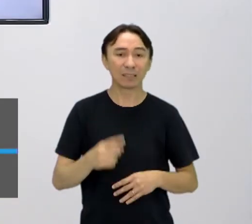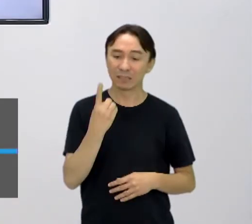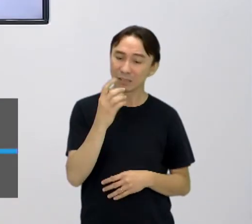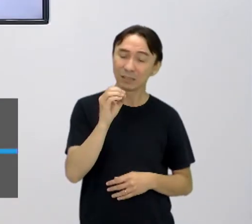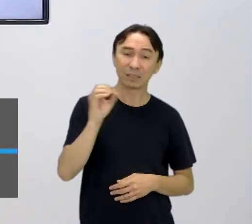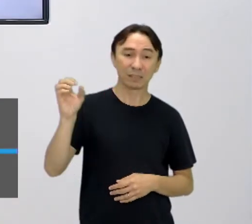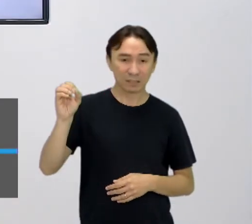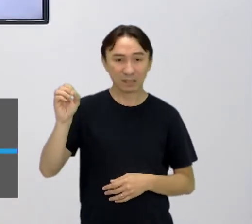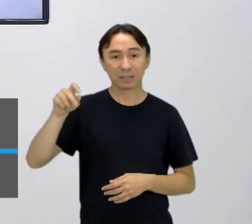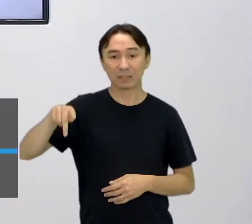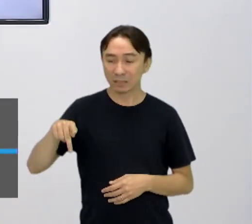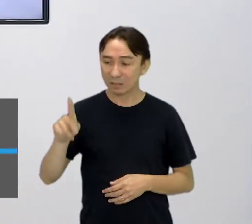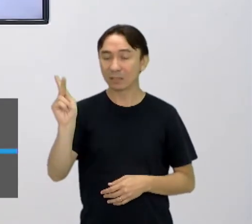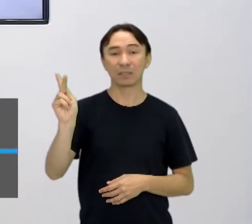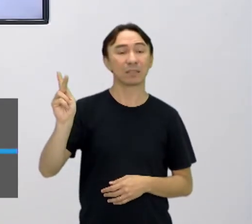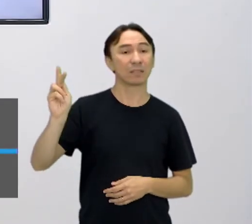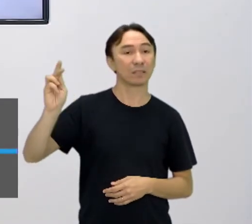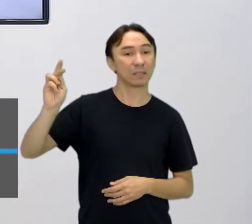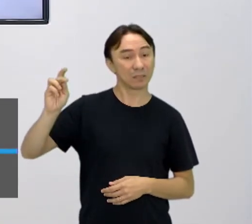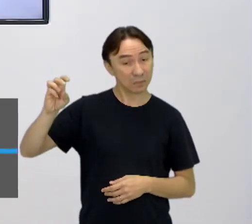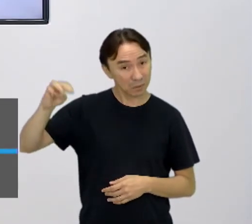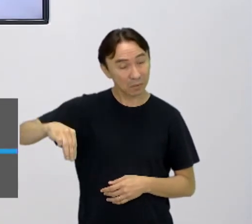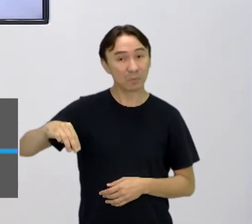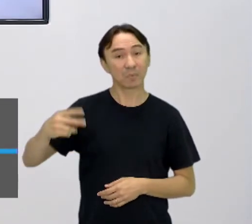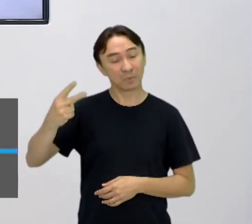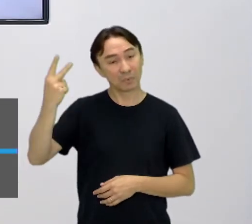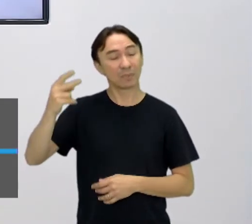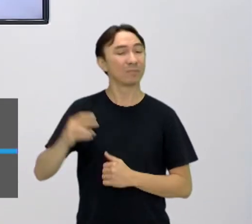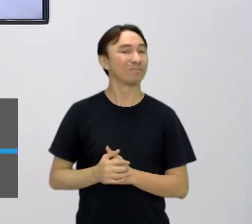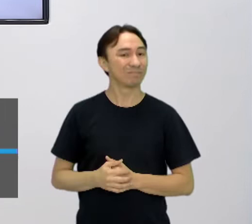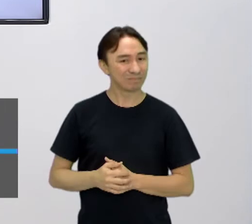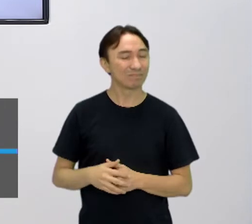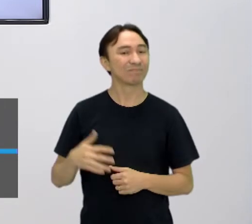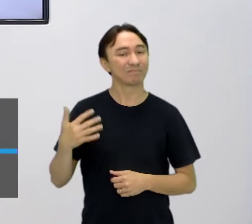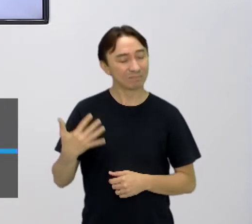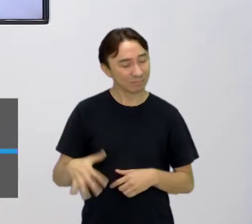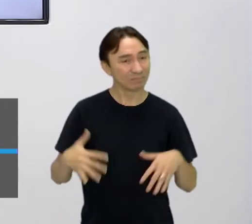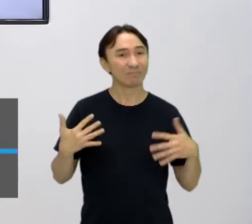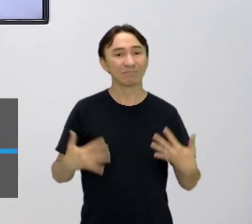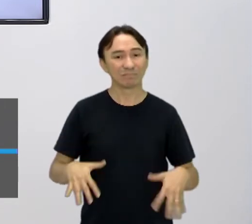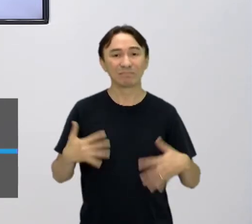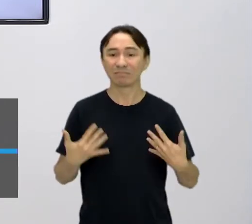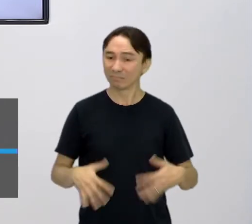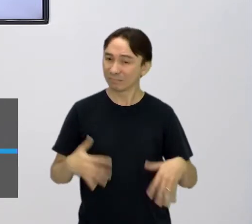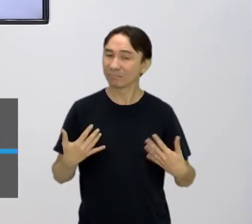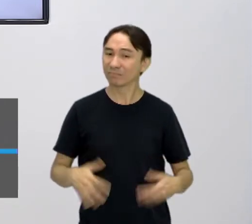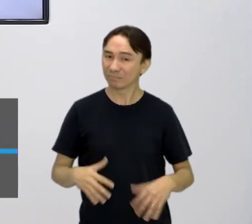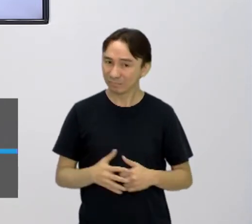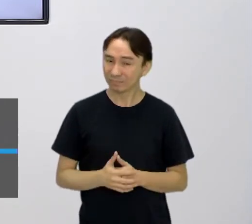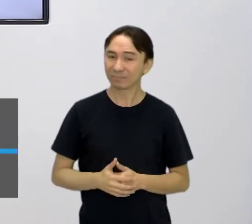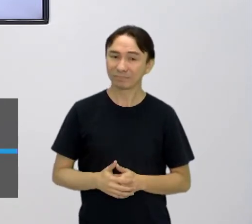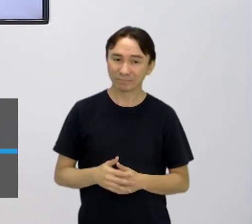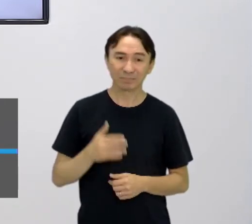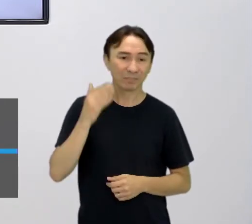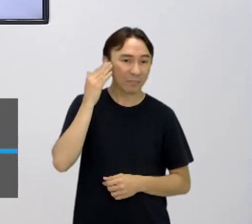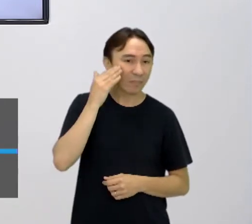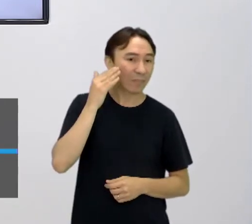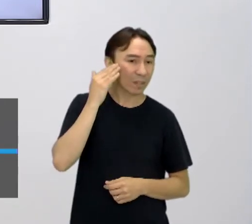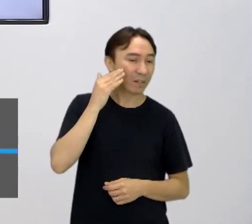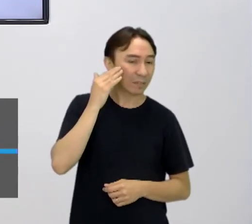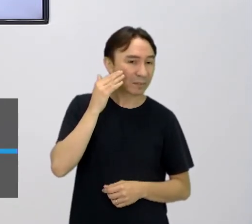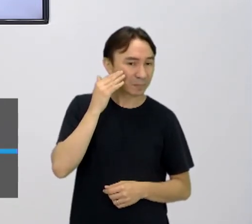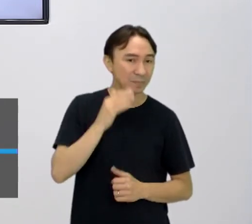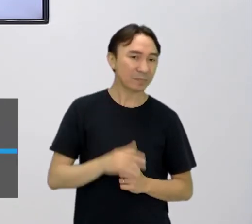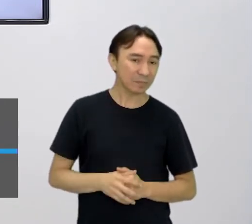a cada 100 quilômetros quadrados que houve essa devastação. Entenderam? Então é essa